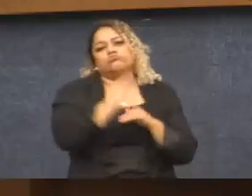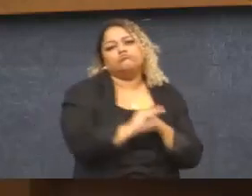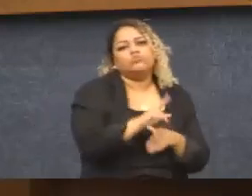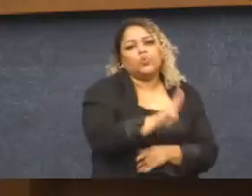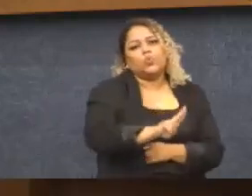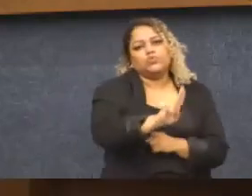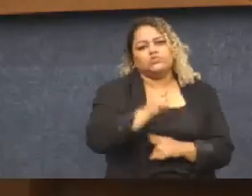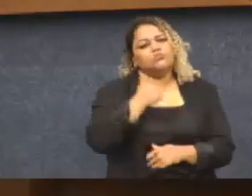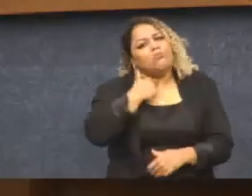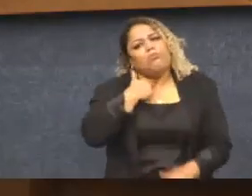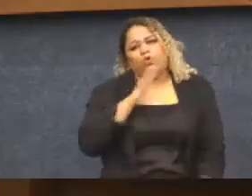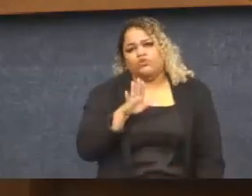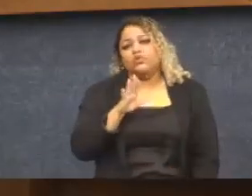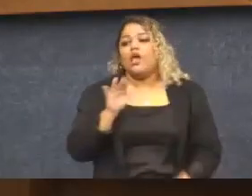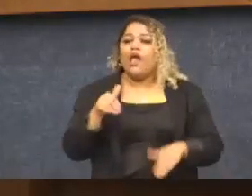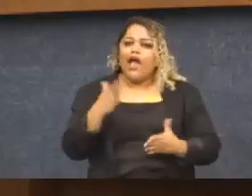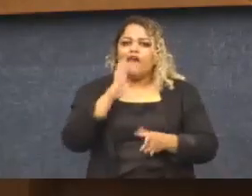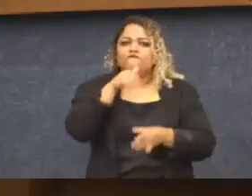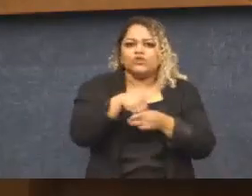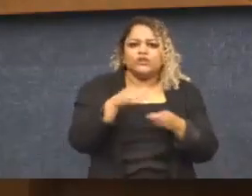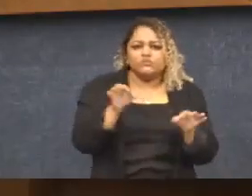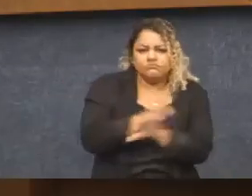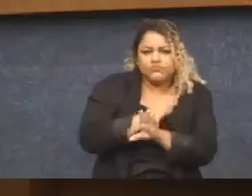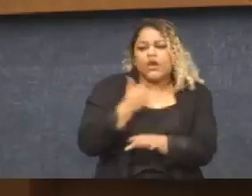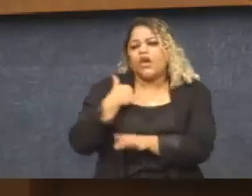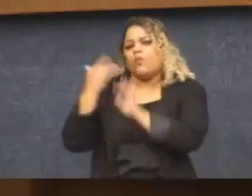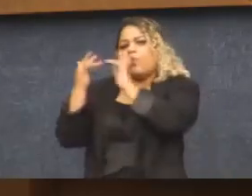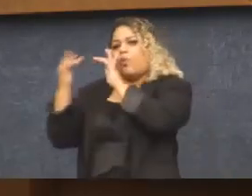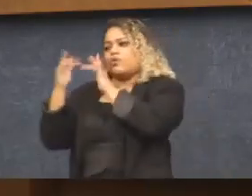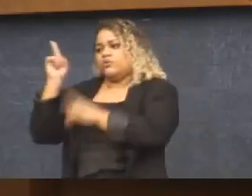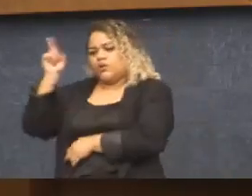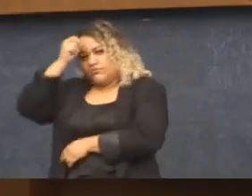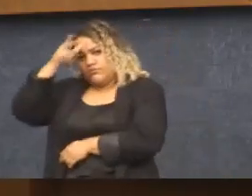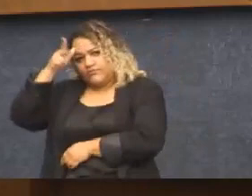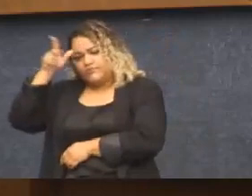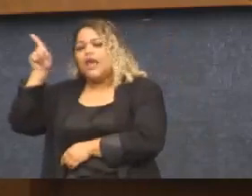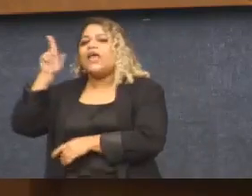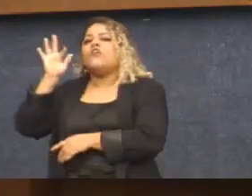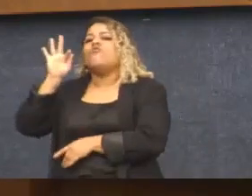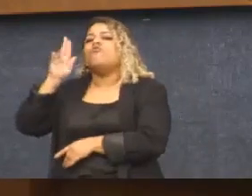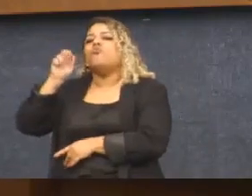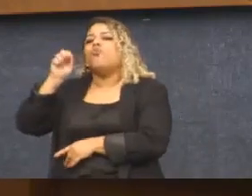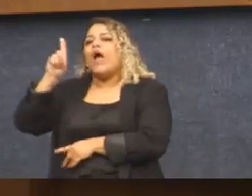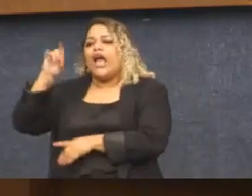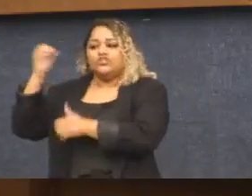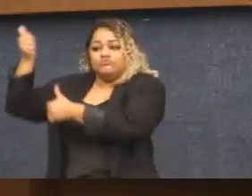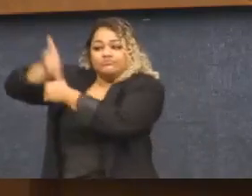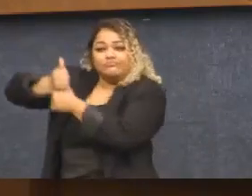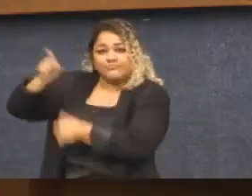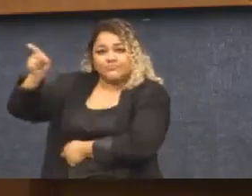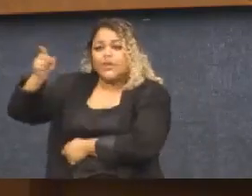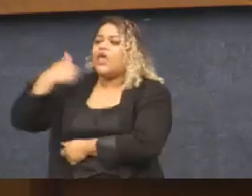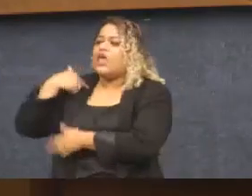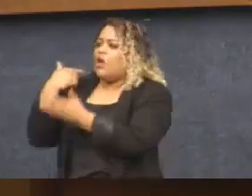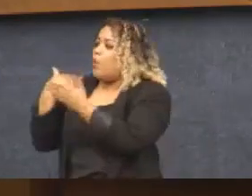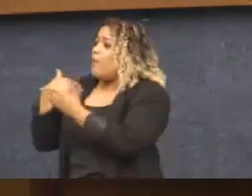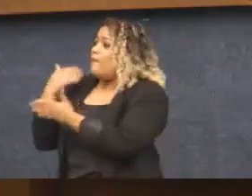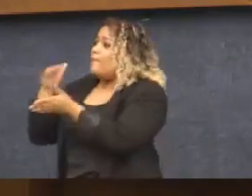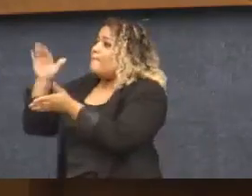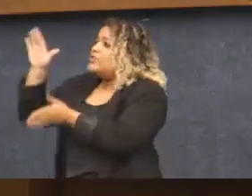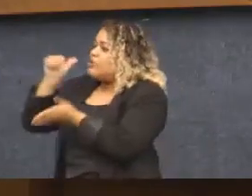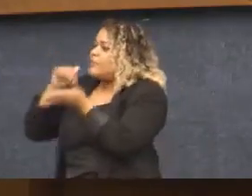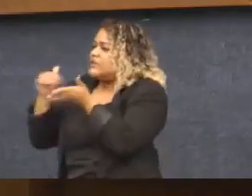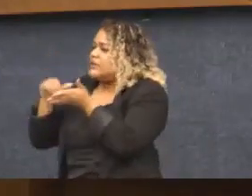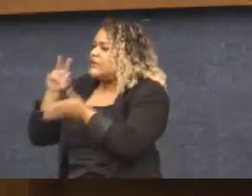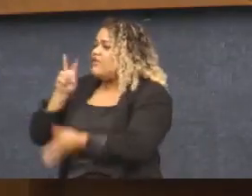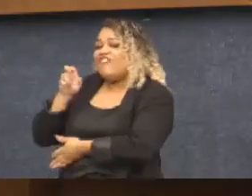votação acabou, eu entrei em contato com a prefeitura, quando o Fuad assumiu, conversei pessoalmente com o Valadão e o levei até a